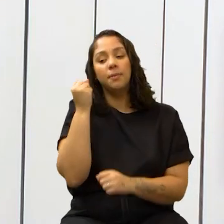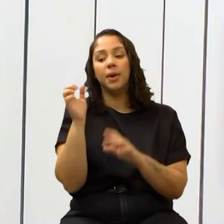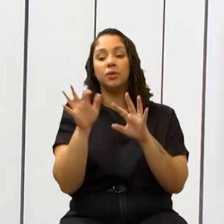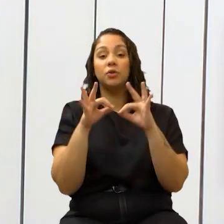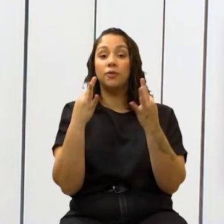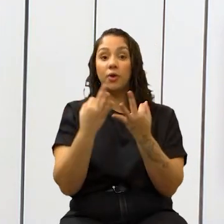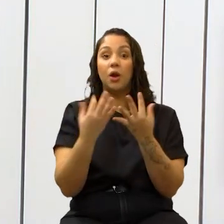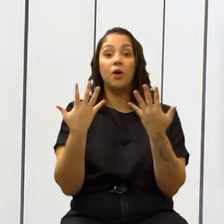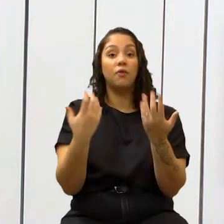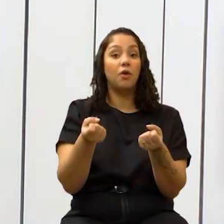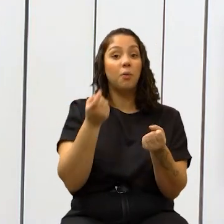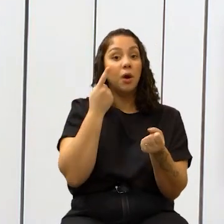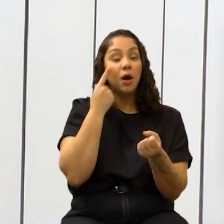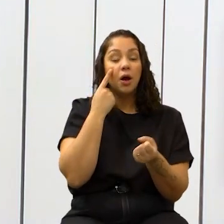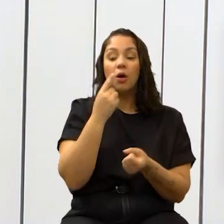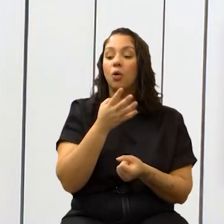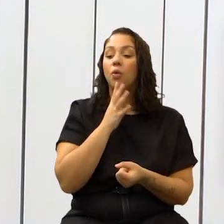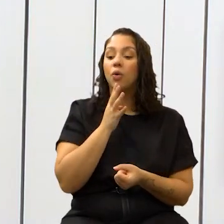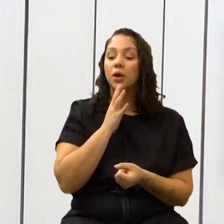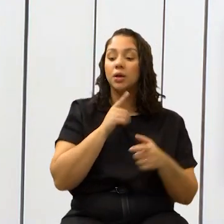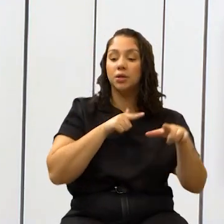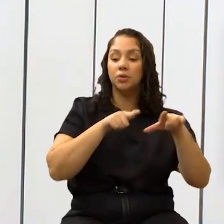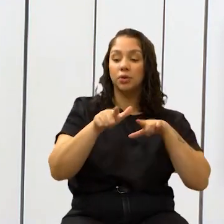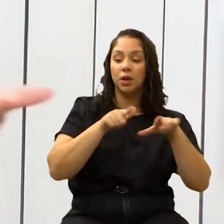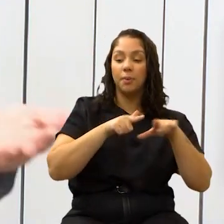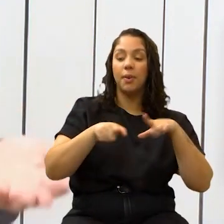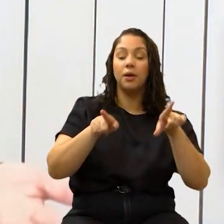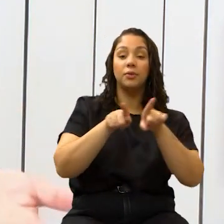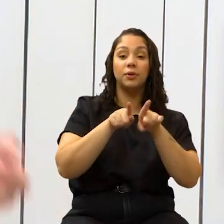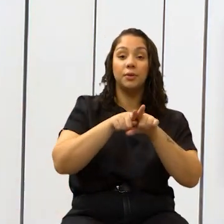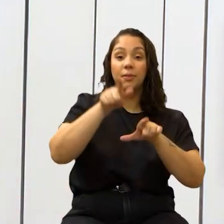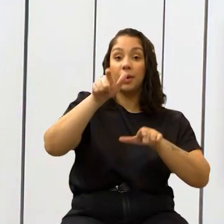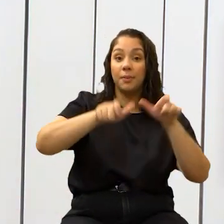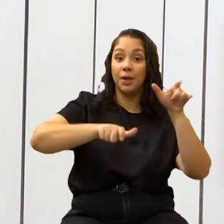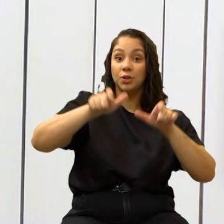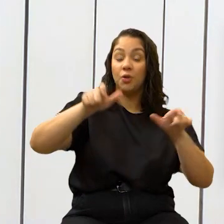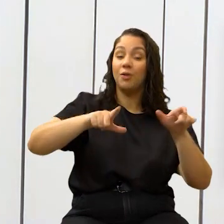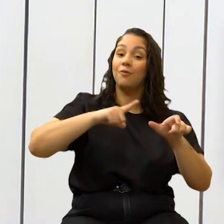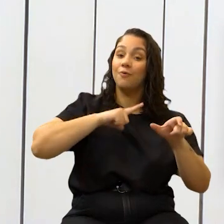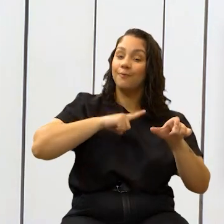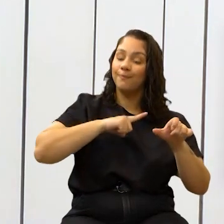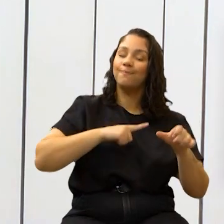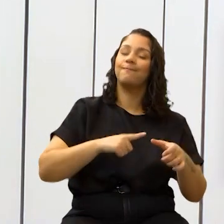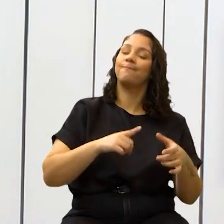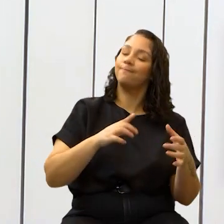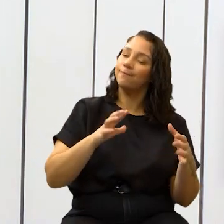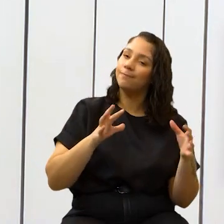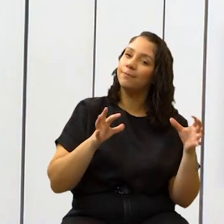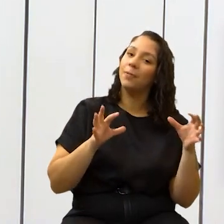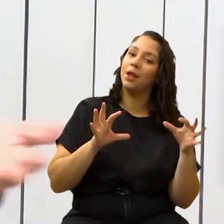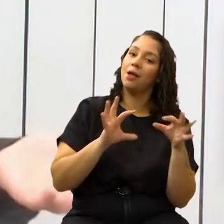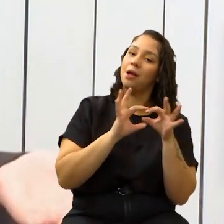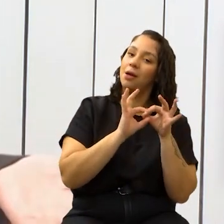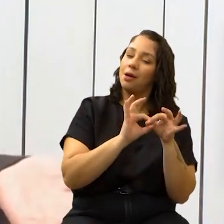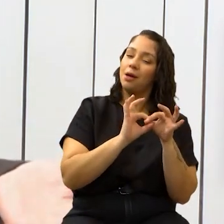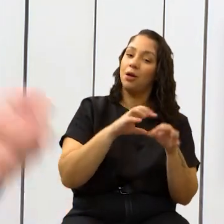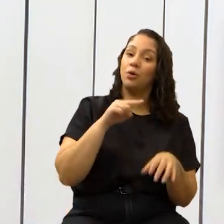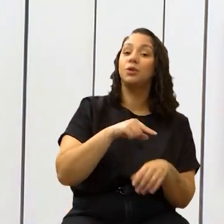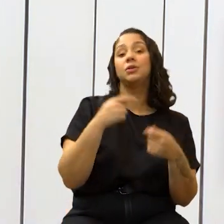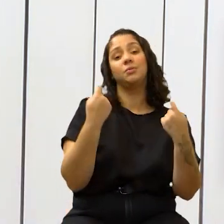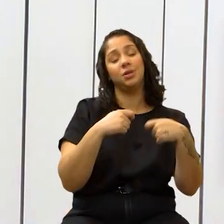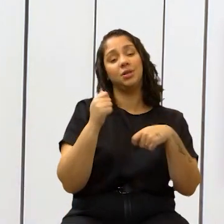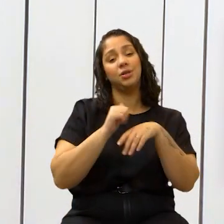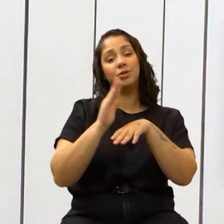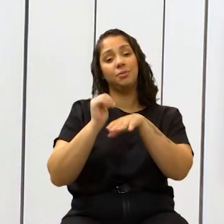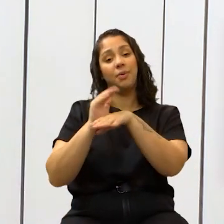Acolhimento Familiar. Conheça mais sobre esse trabalho e as pessoas que resolvem abraçar essa causa e que precisa